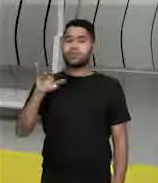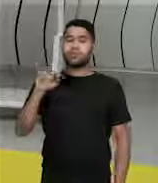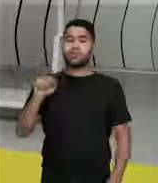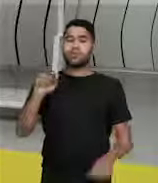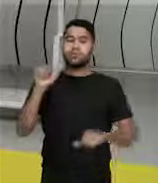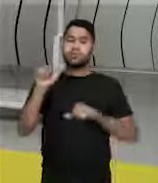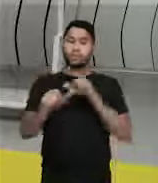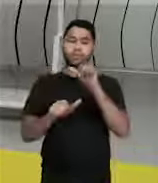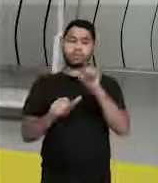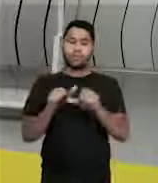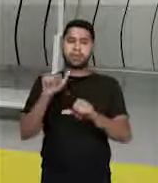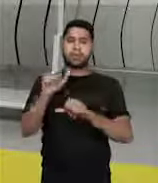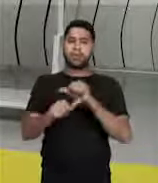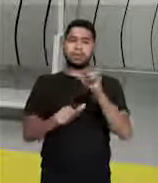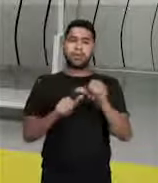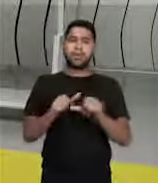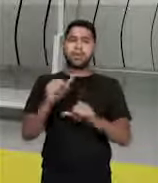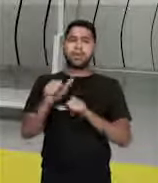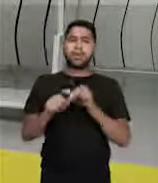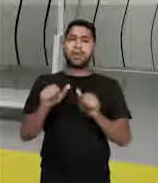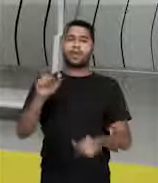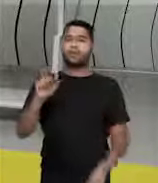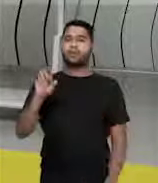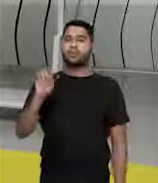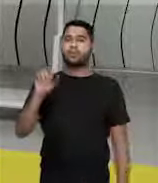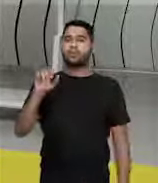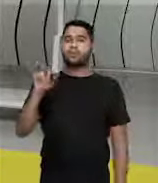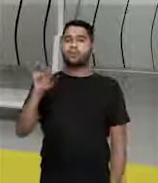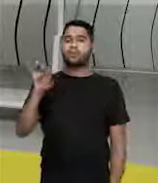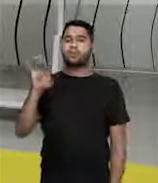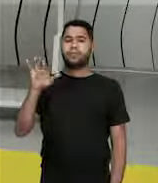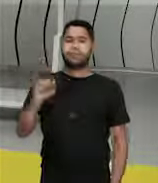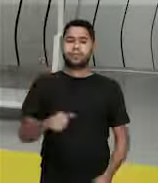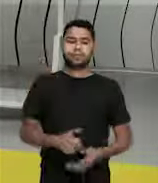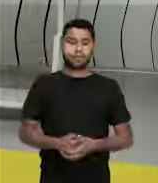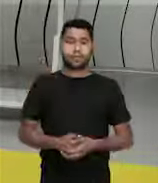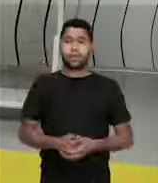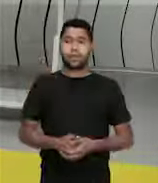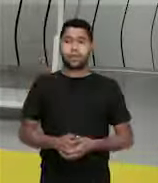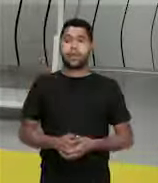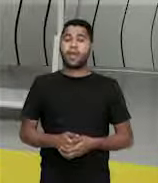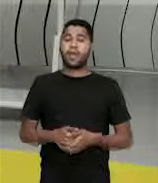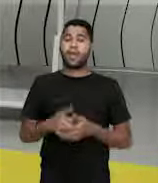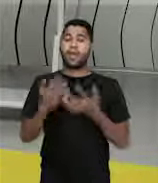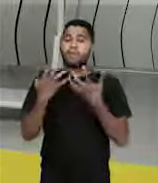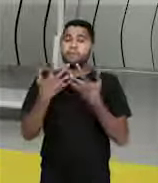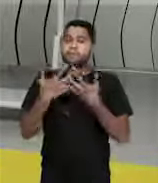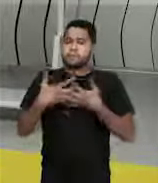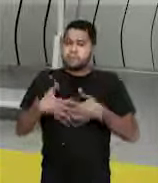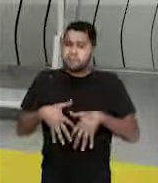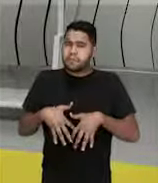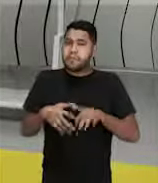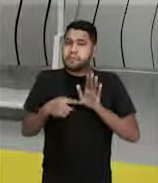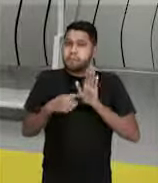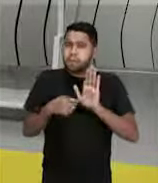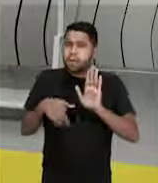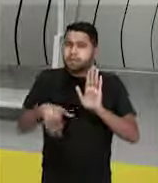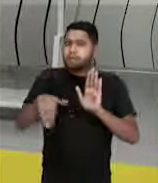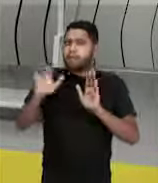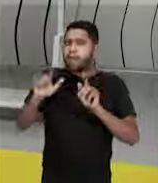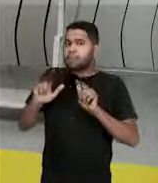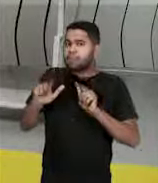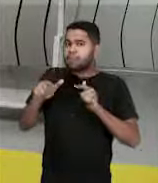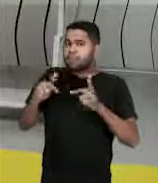com duas transformações adiabáticas. A máquina térmica que apresenta o maior rendimento,